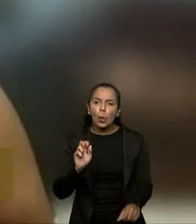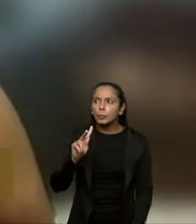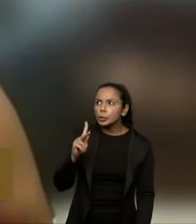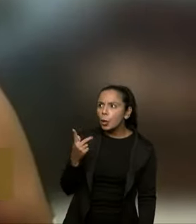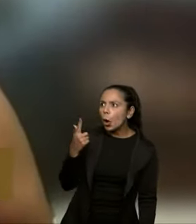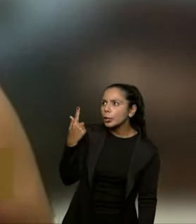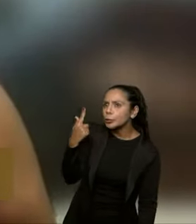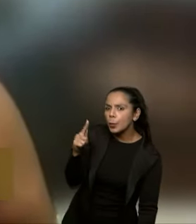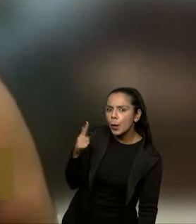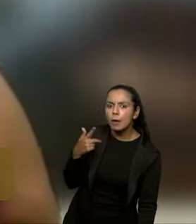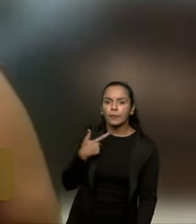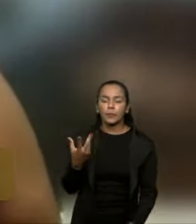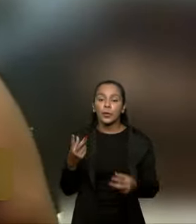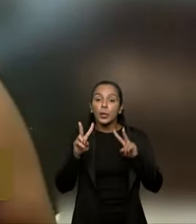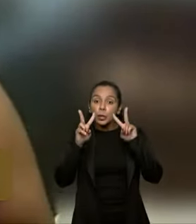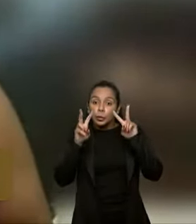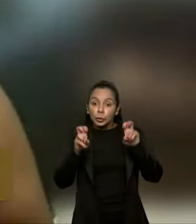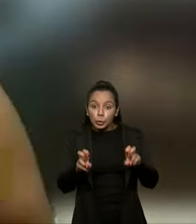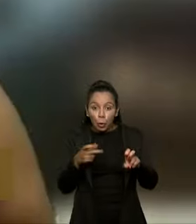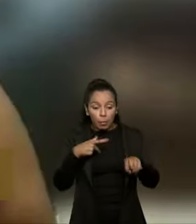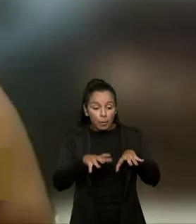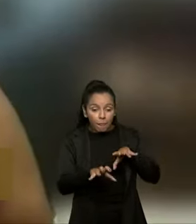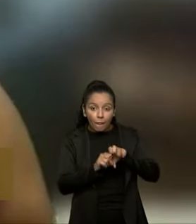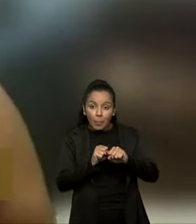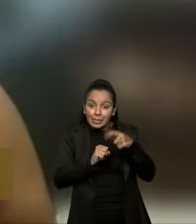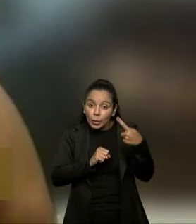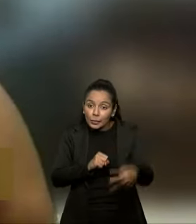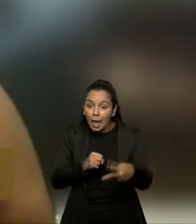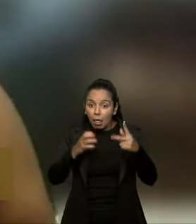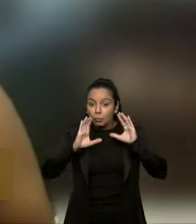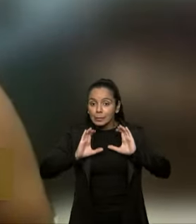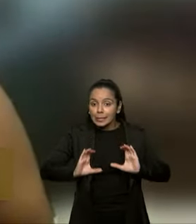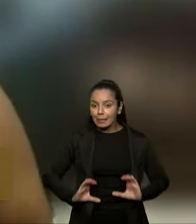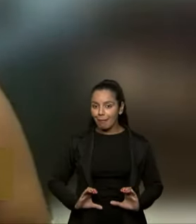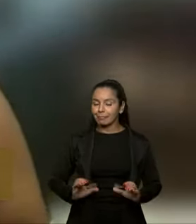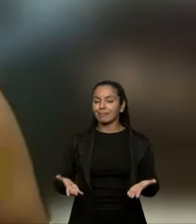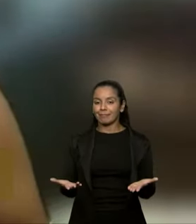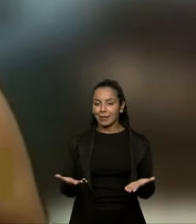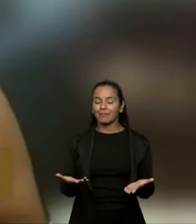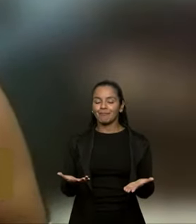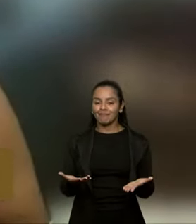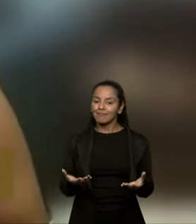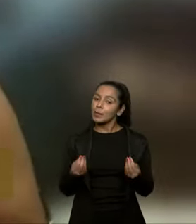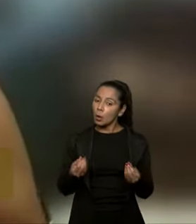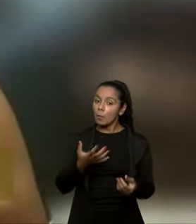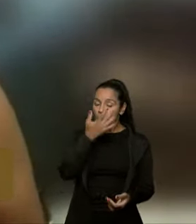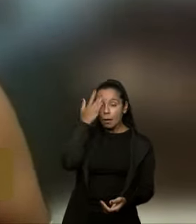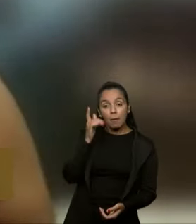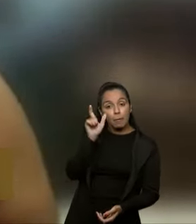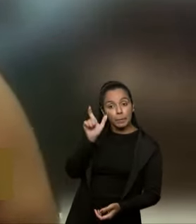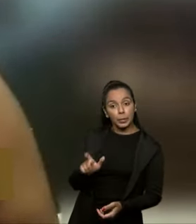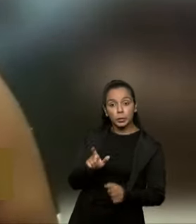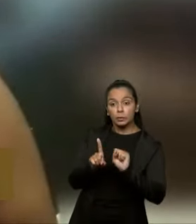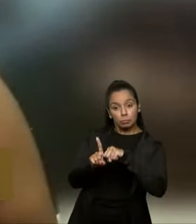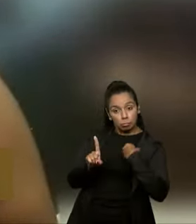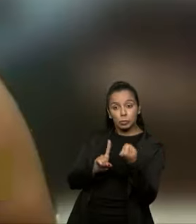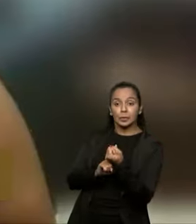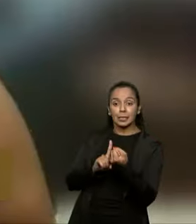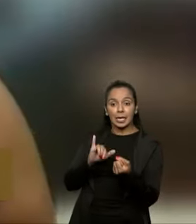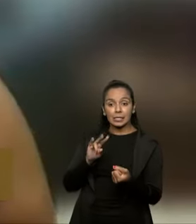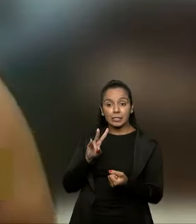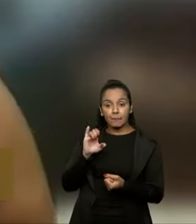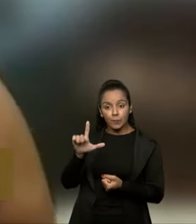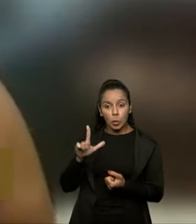geografia, sobre a formação, né, dela como cidadã, como uma pessoa da sociedade civil. Então,